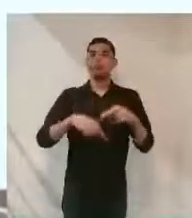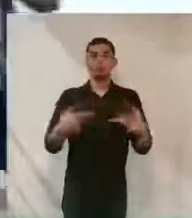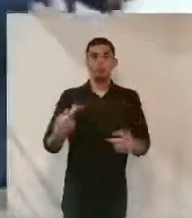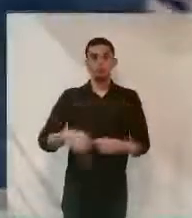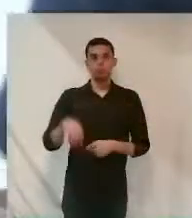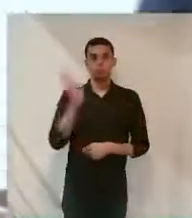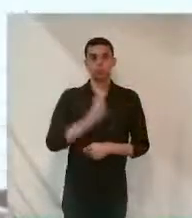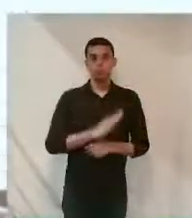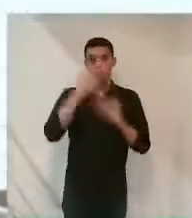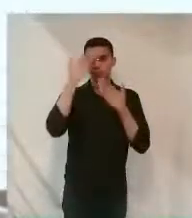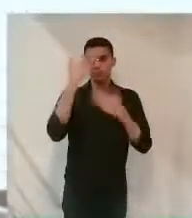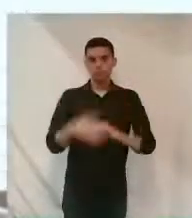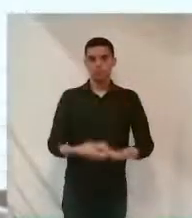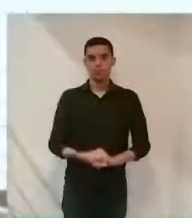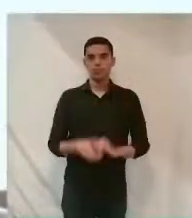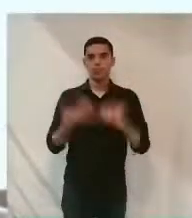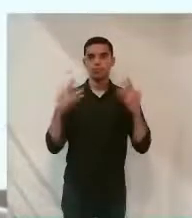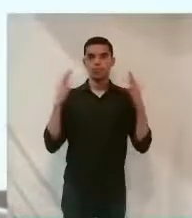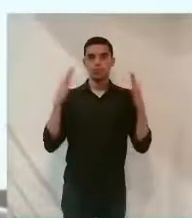Obrigado.